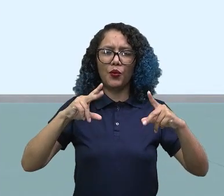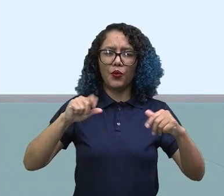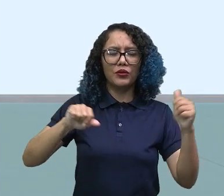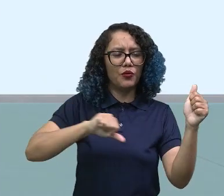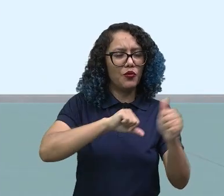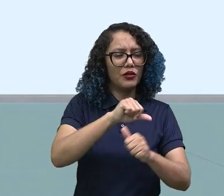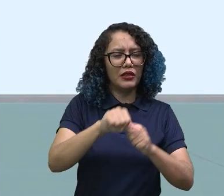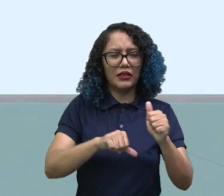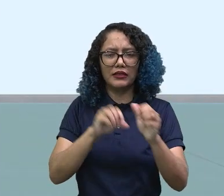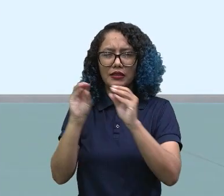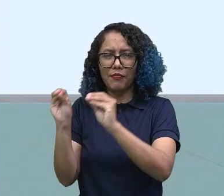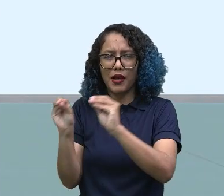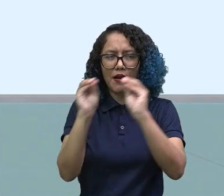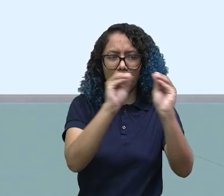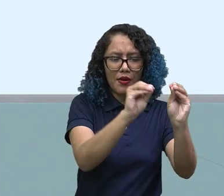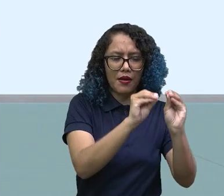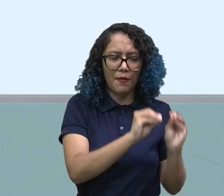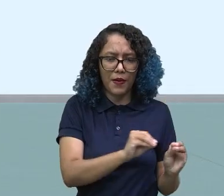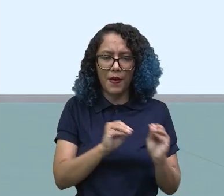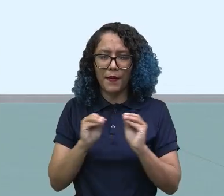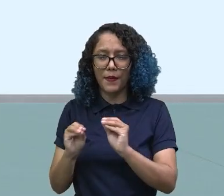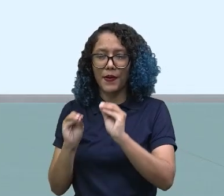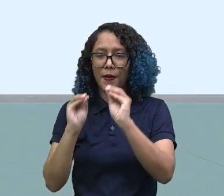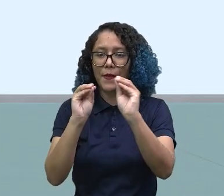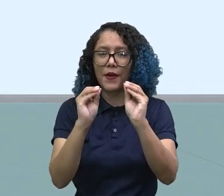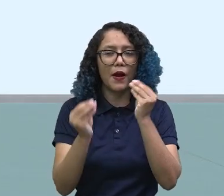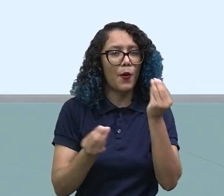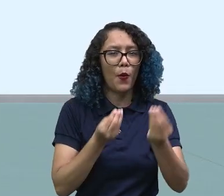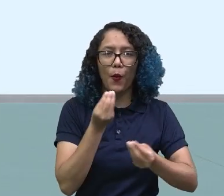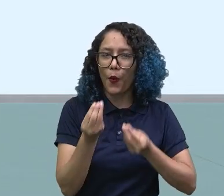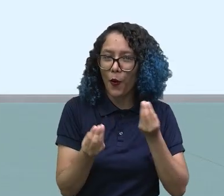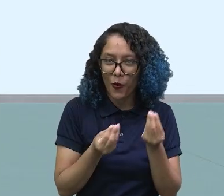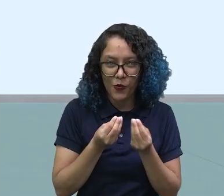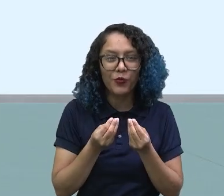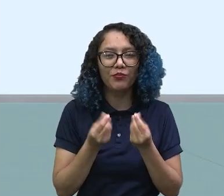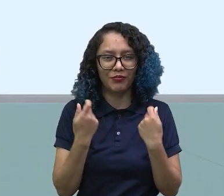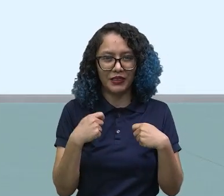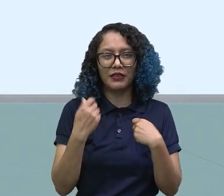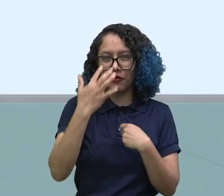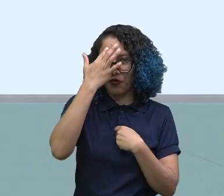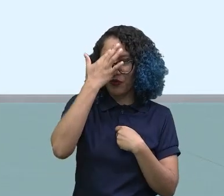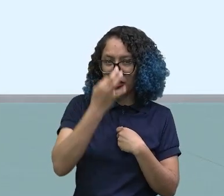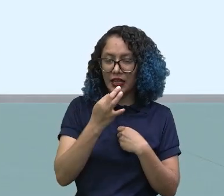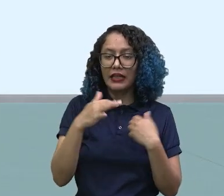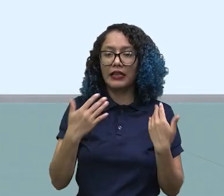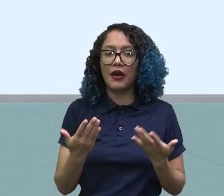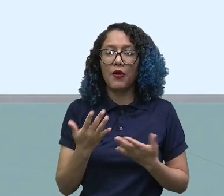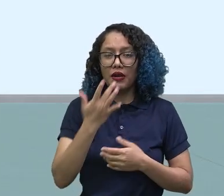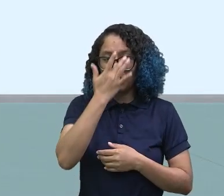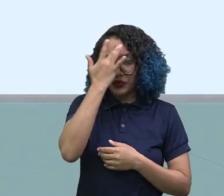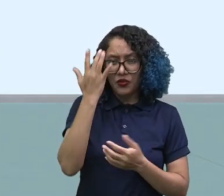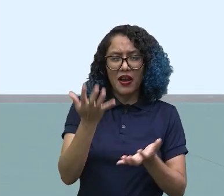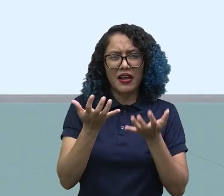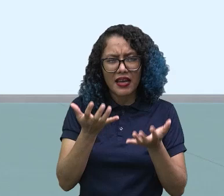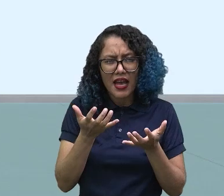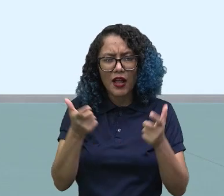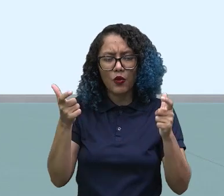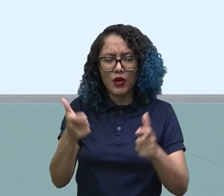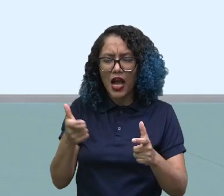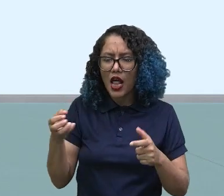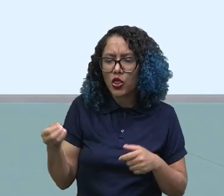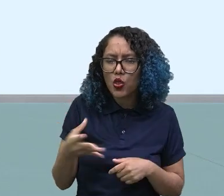aqui de um lugar para o outro. A gente sabe, né, que as pessoas elas estão em busca de novos lugares,